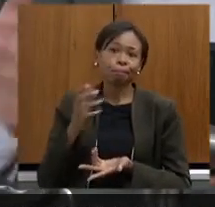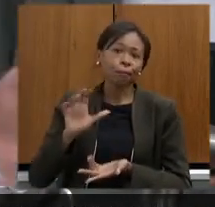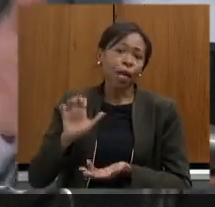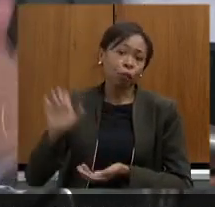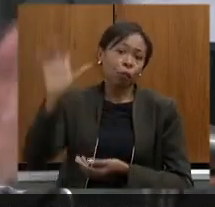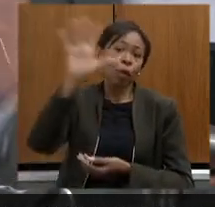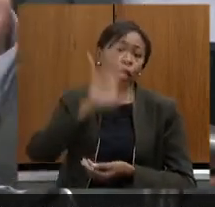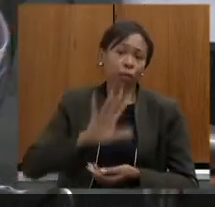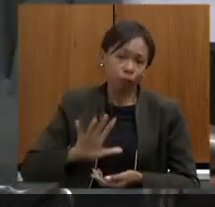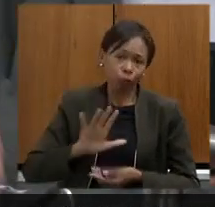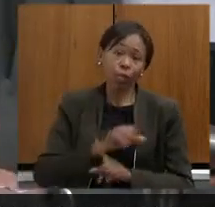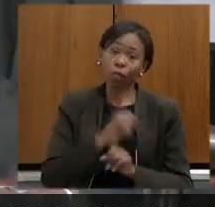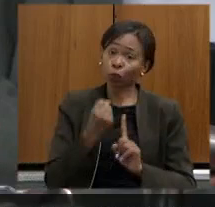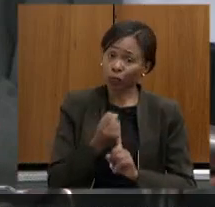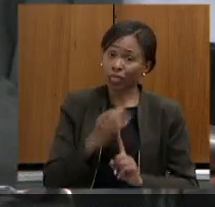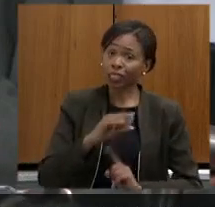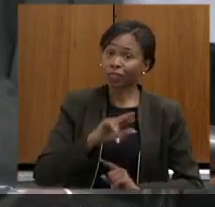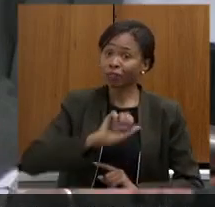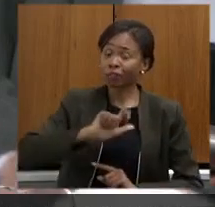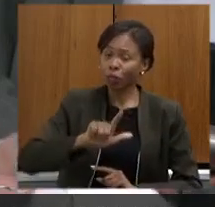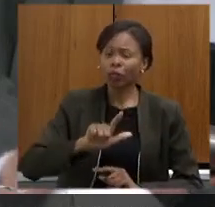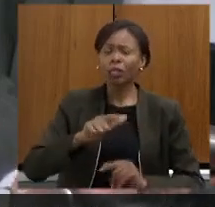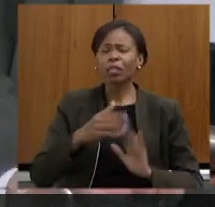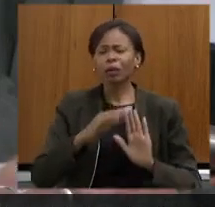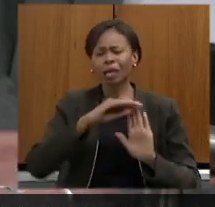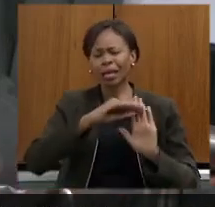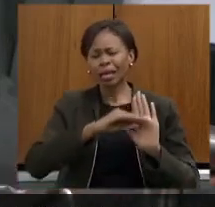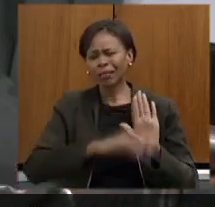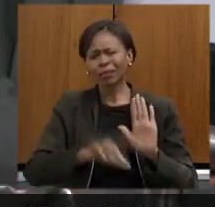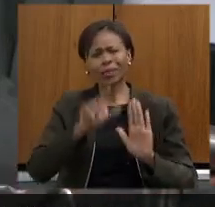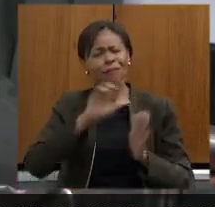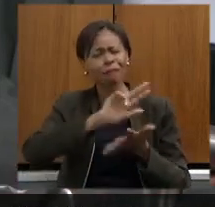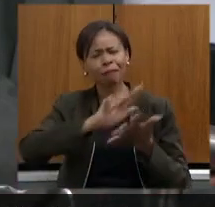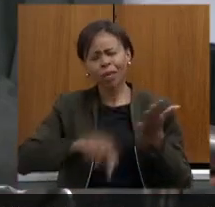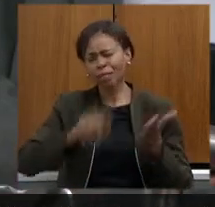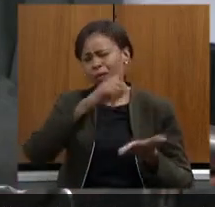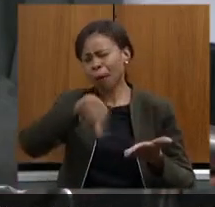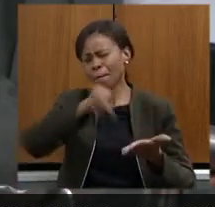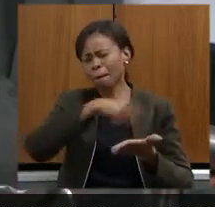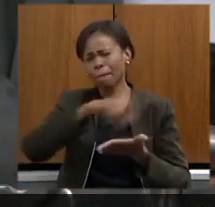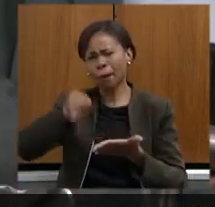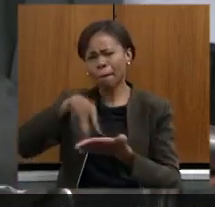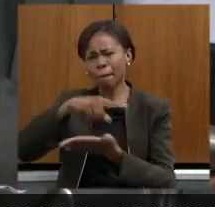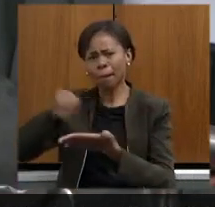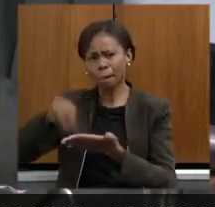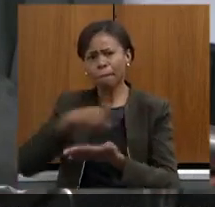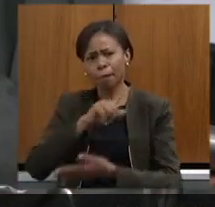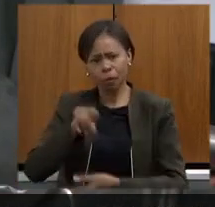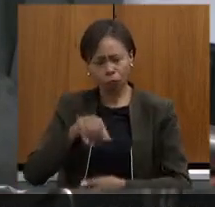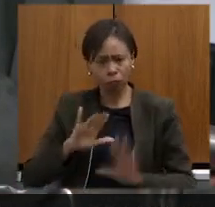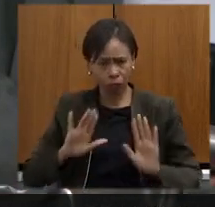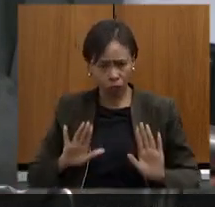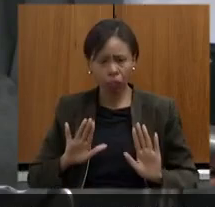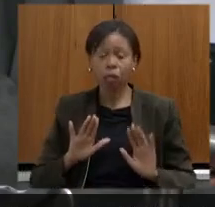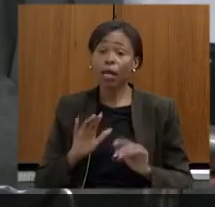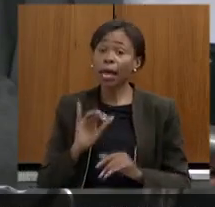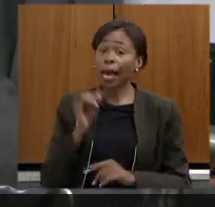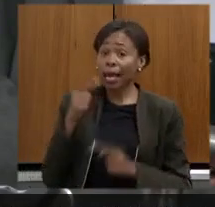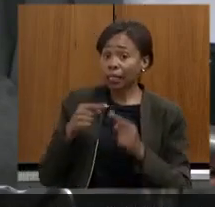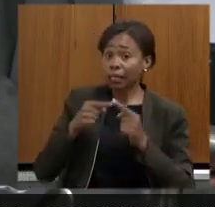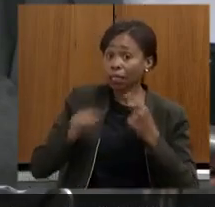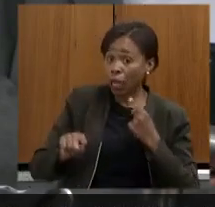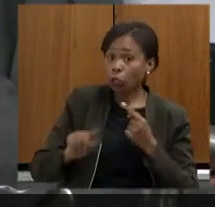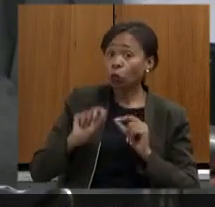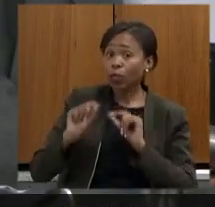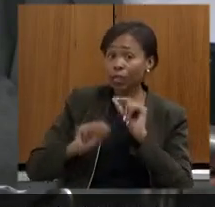Aline ABC e de uma série de vedações diferente daquela que tirando o que é é tirando tem